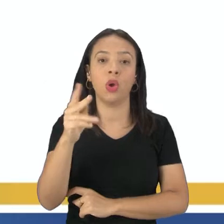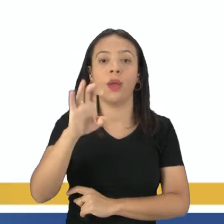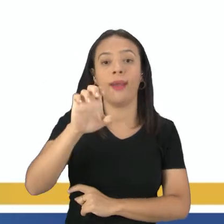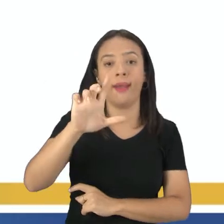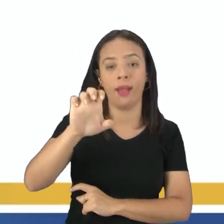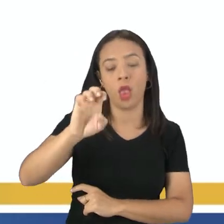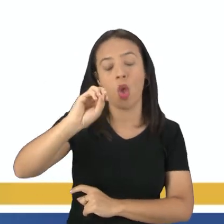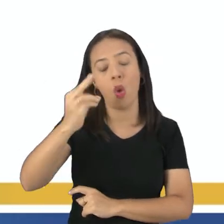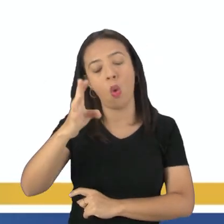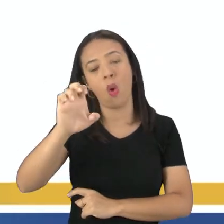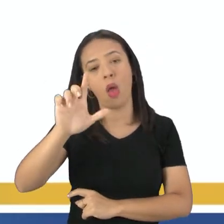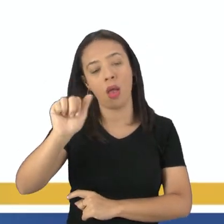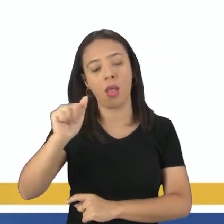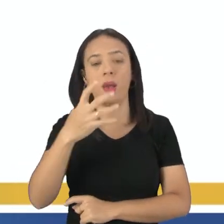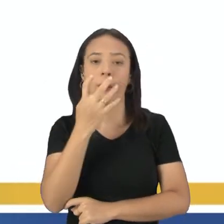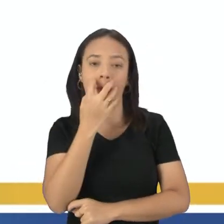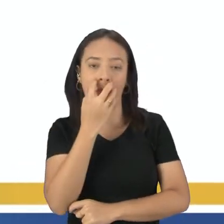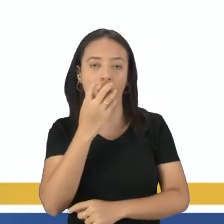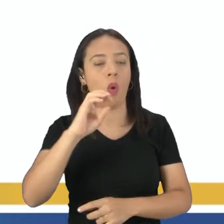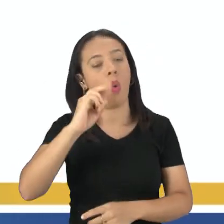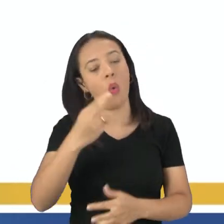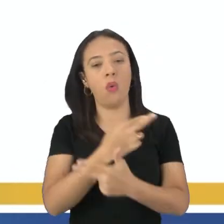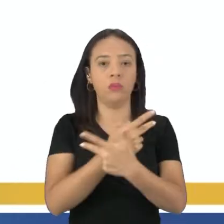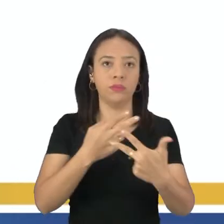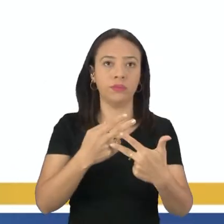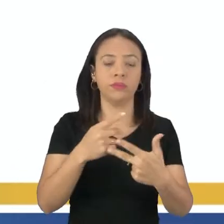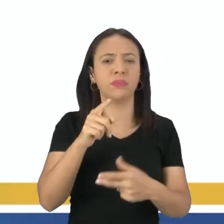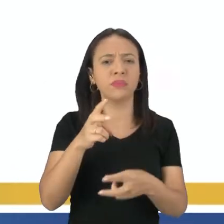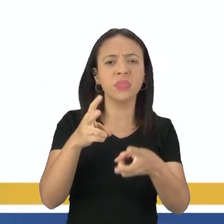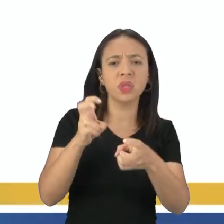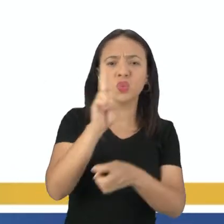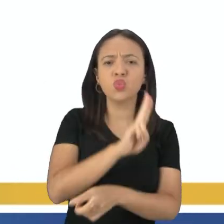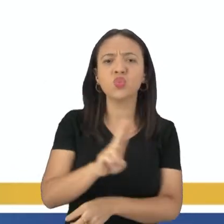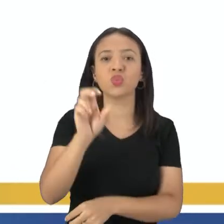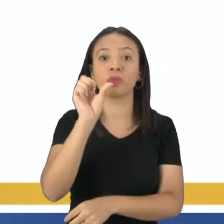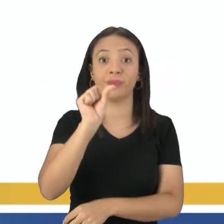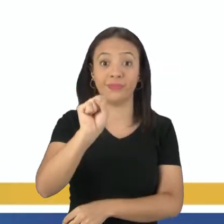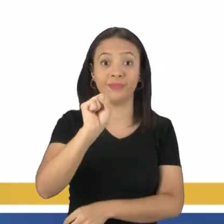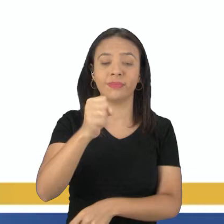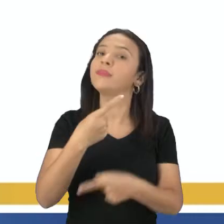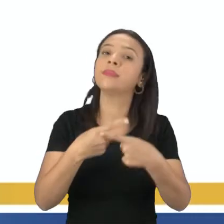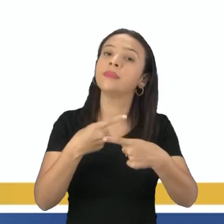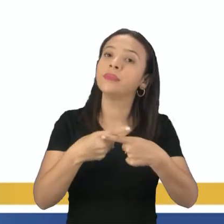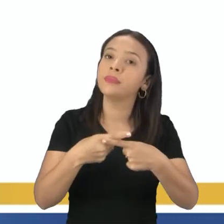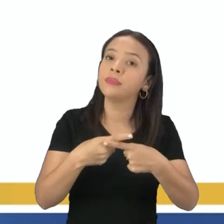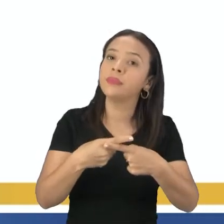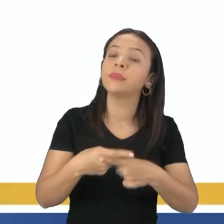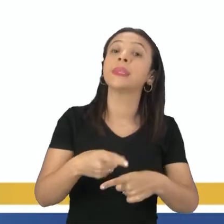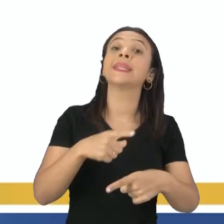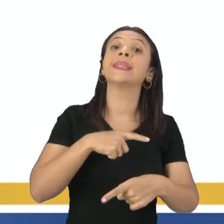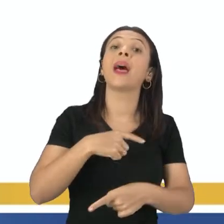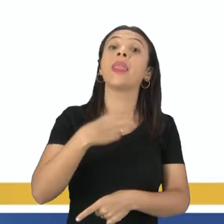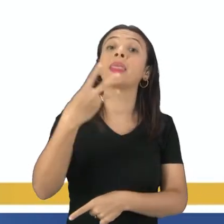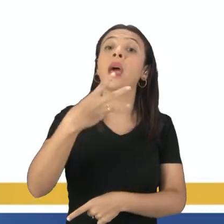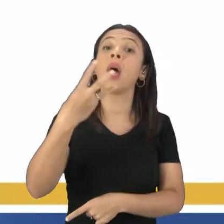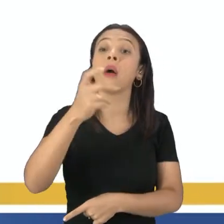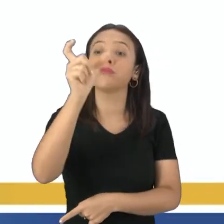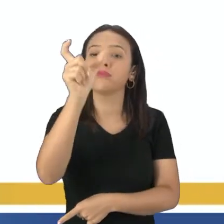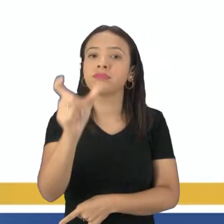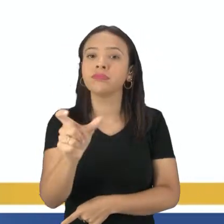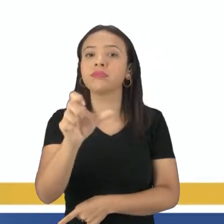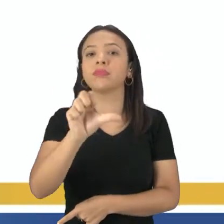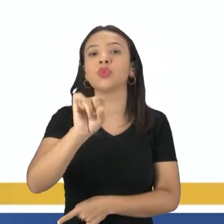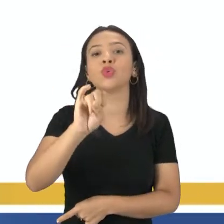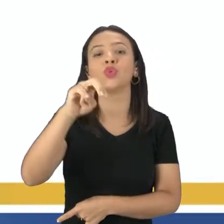ou objetos, observem que eu coloquei o S, certo? Por quê? Porque aí eu tenho a terceira pessoa do